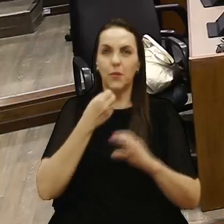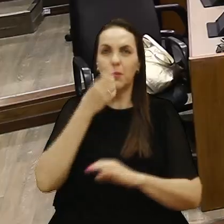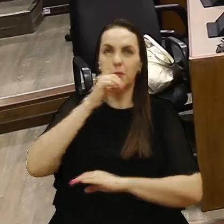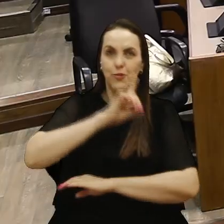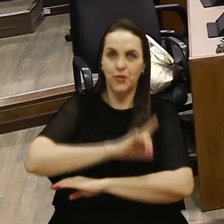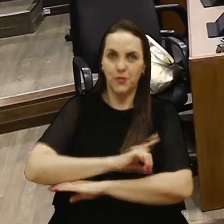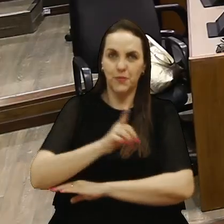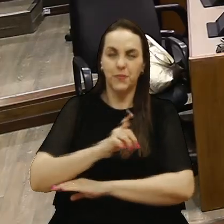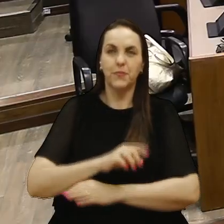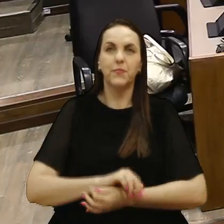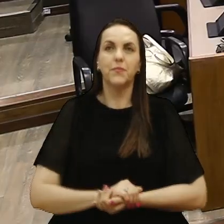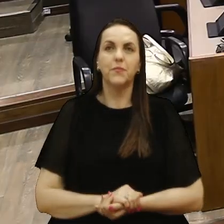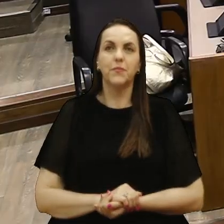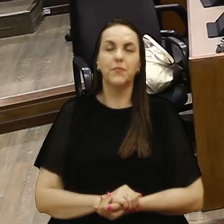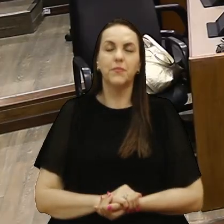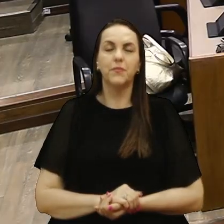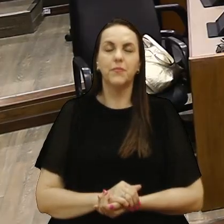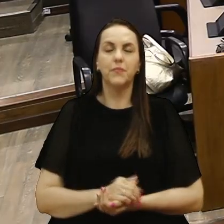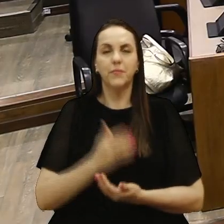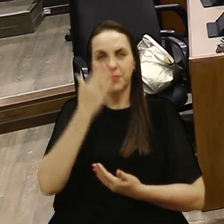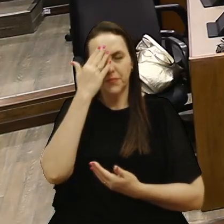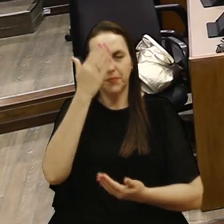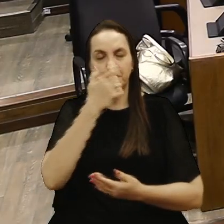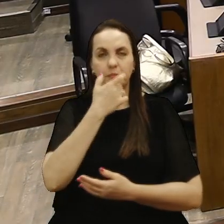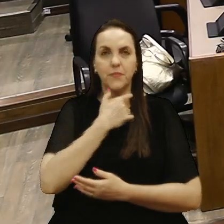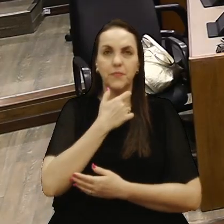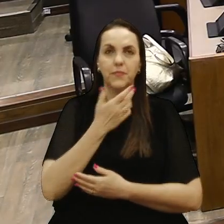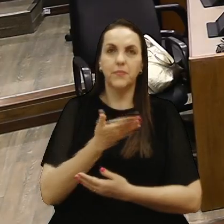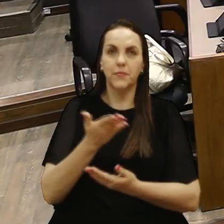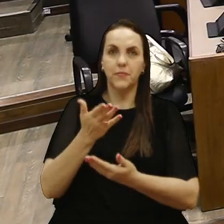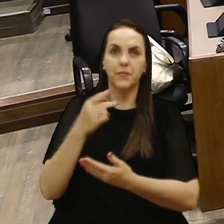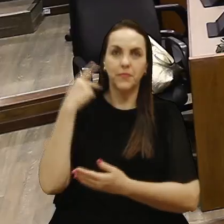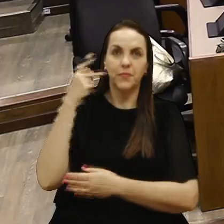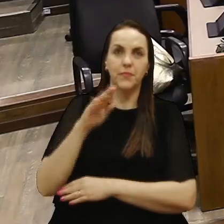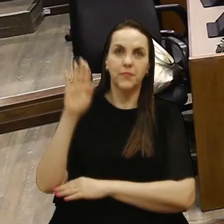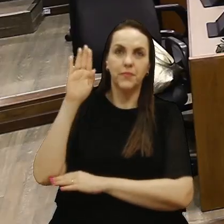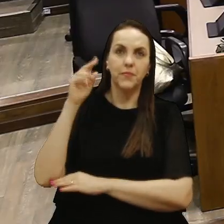Obrigado, vereador Cristiano Becker. Com a palavra, vereador Sandro Fantinel.